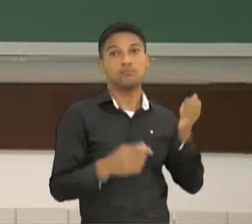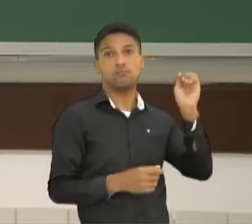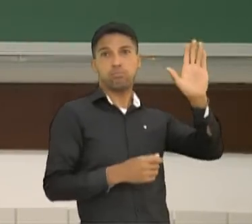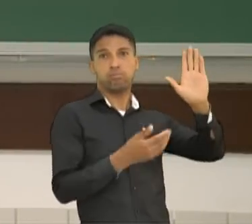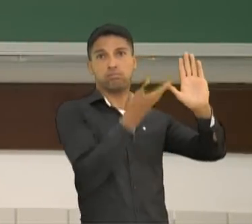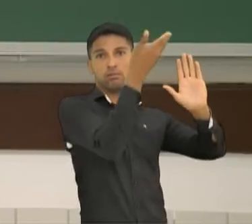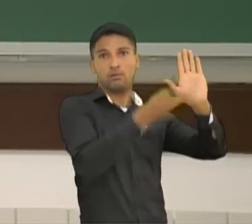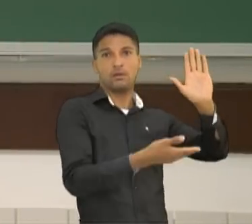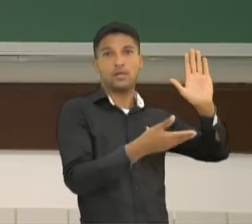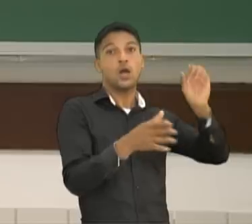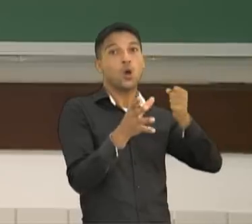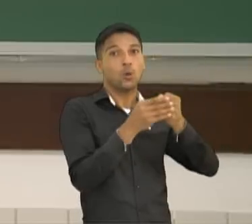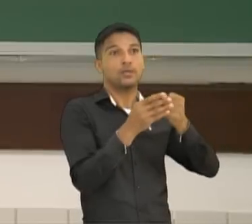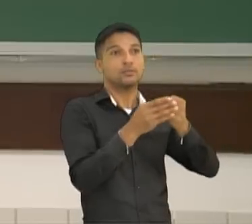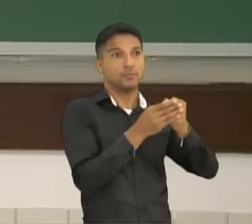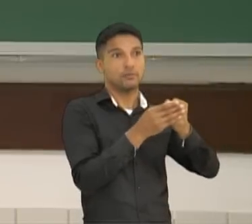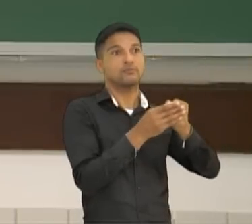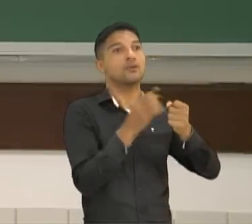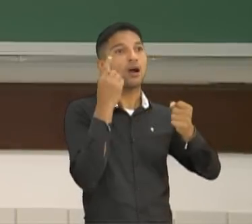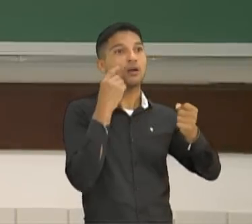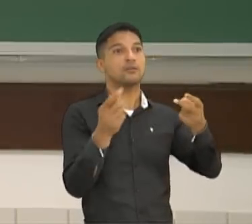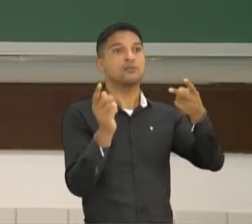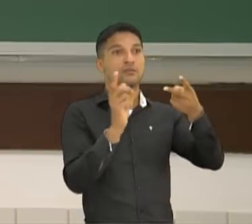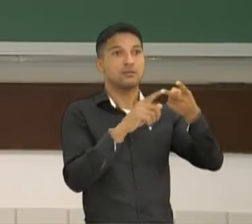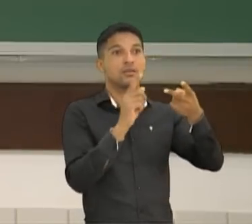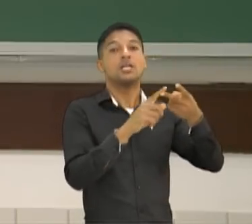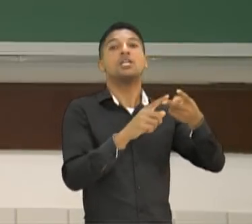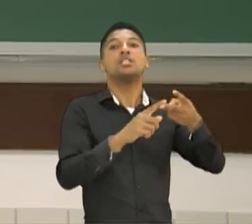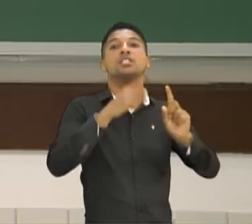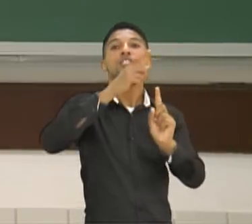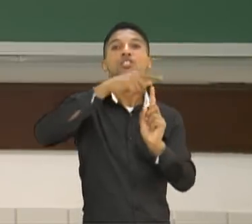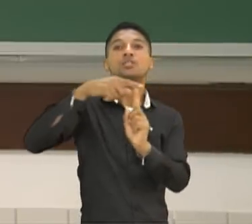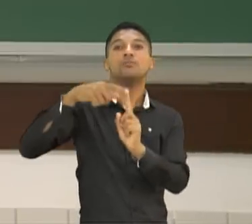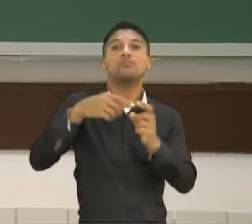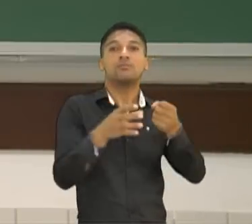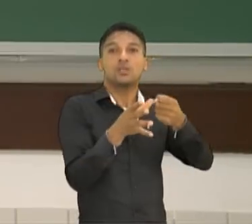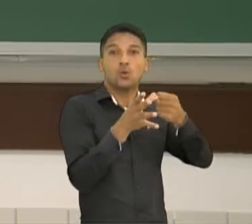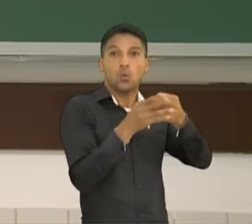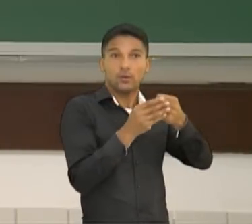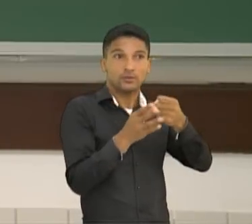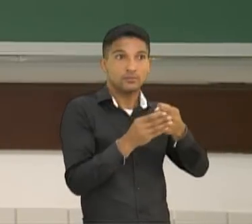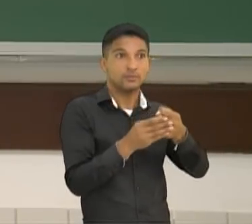Na próxima aula a gente vai dar continuidade aí no assunto e vamos ver outras